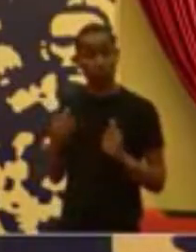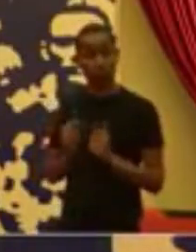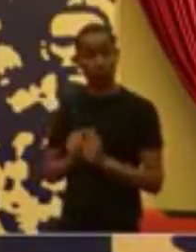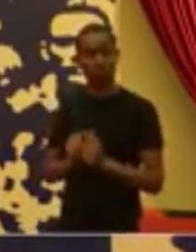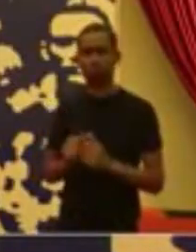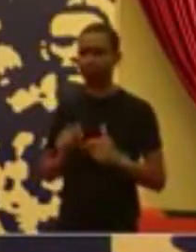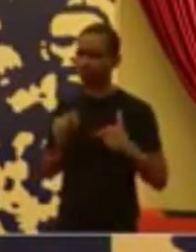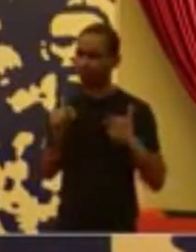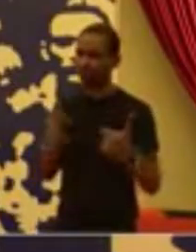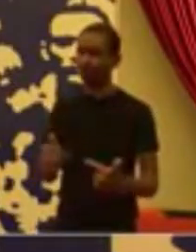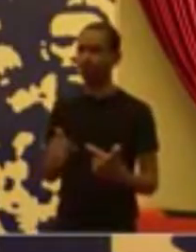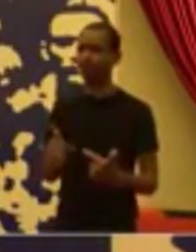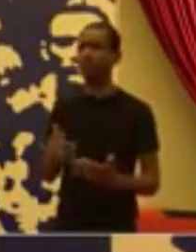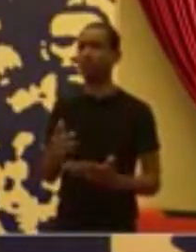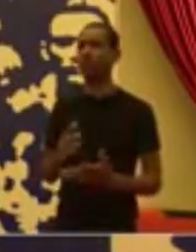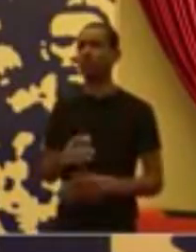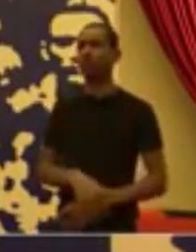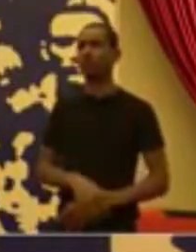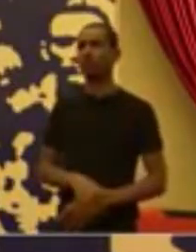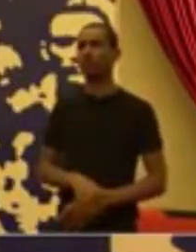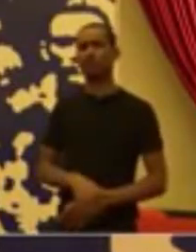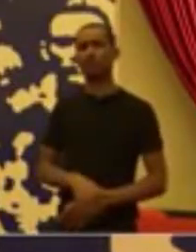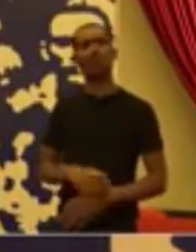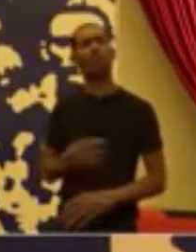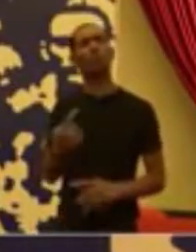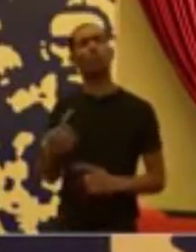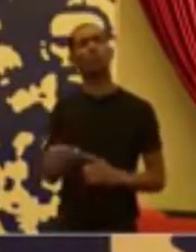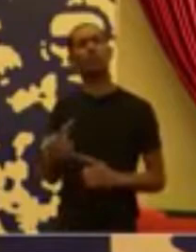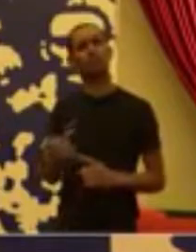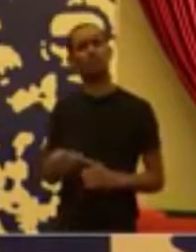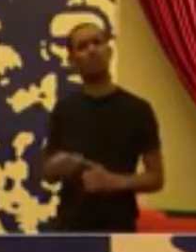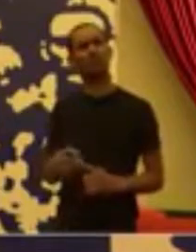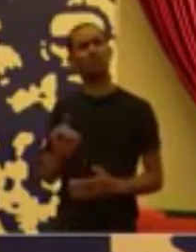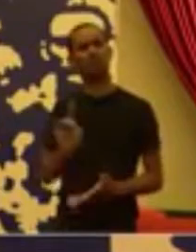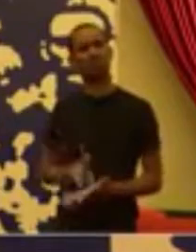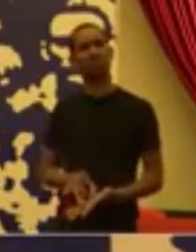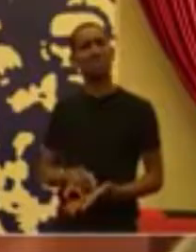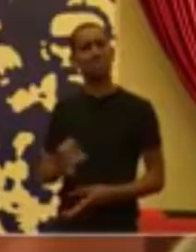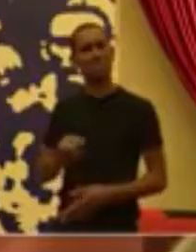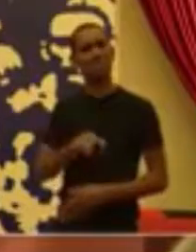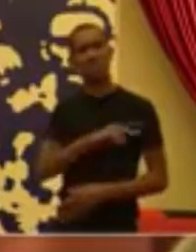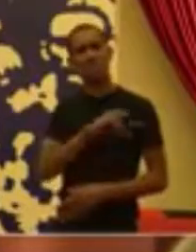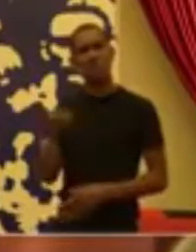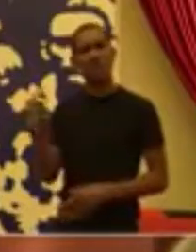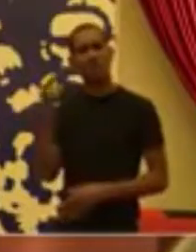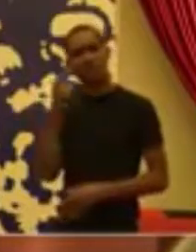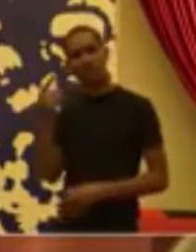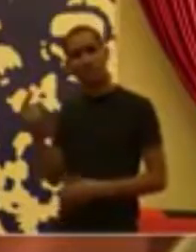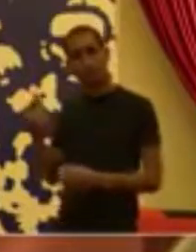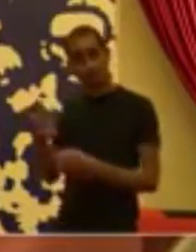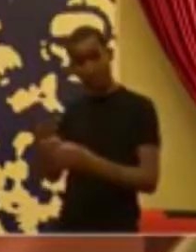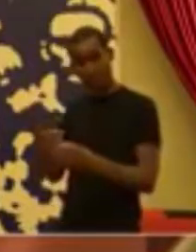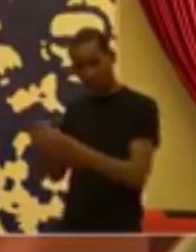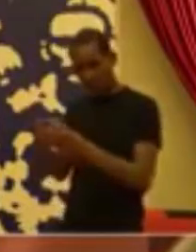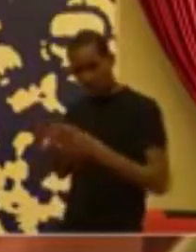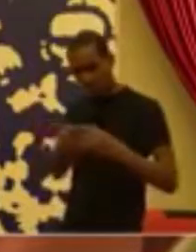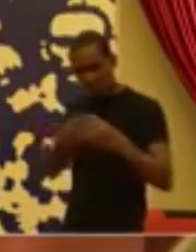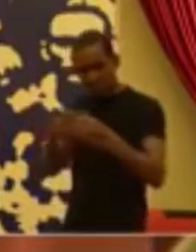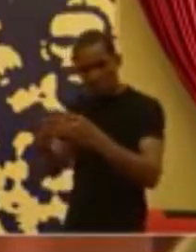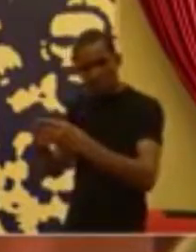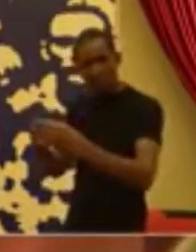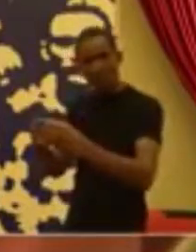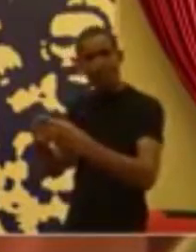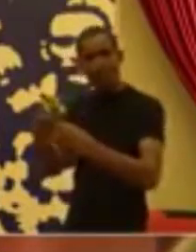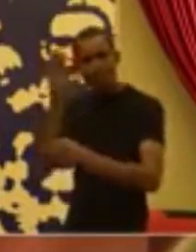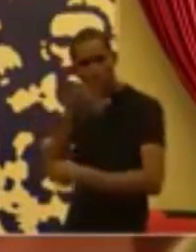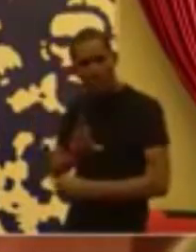forma entusiasmada, porque, de fato, se a gente olhar para as cidades no Brasil, a